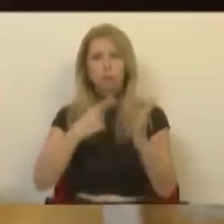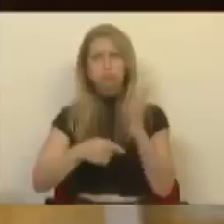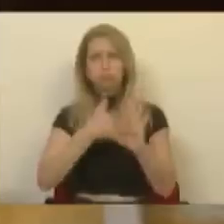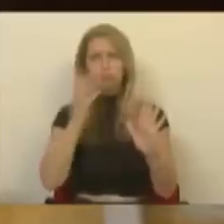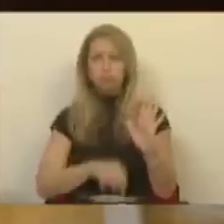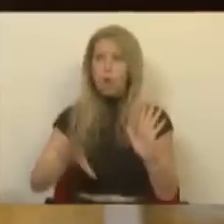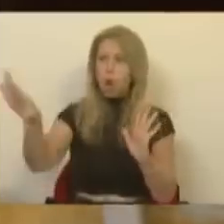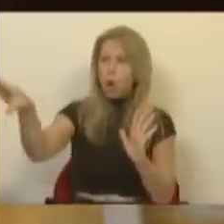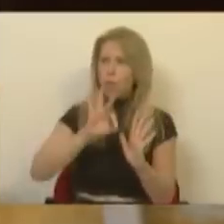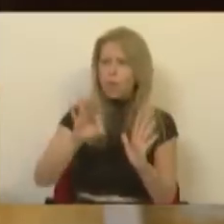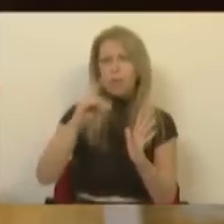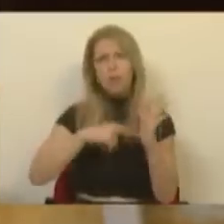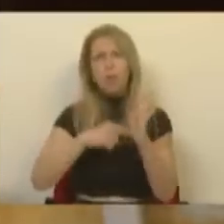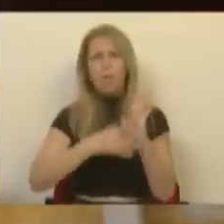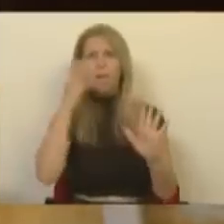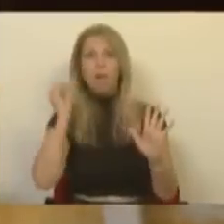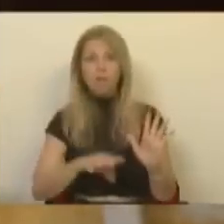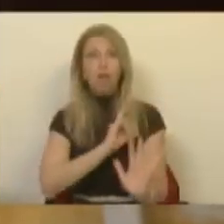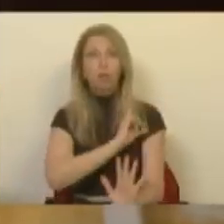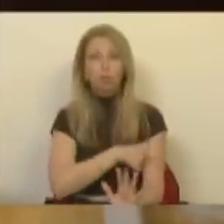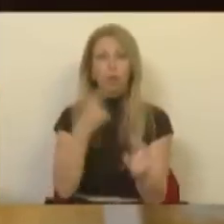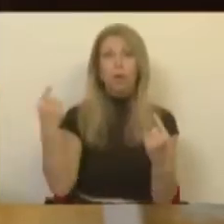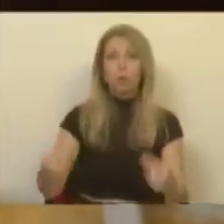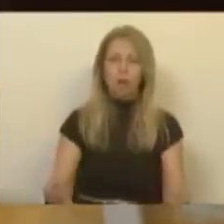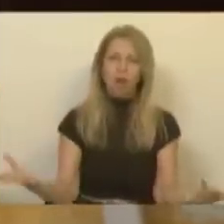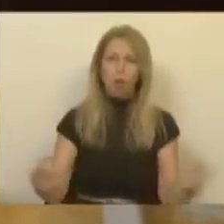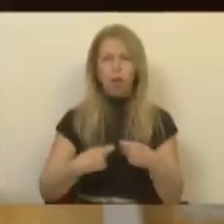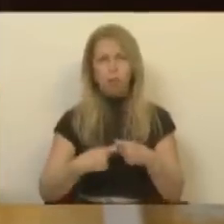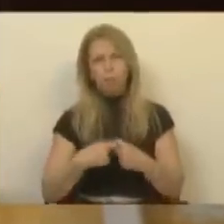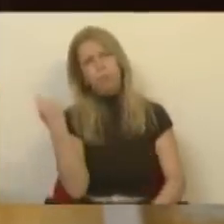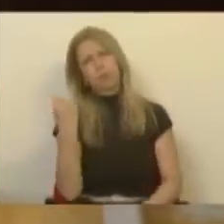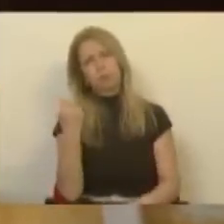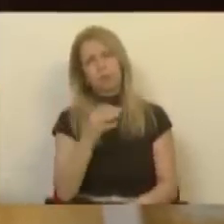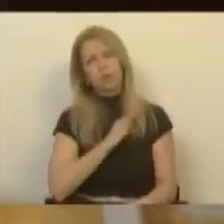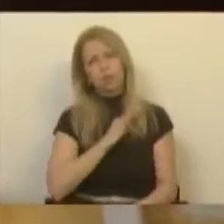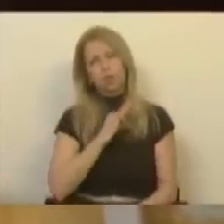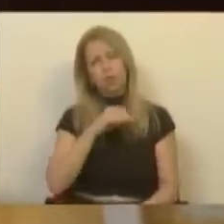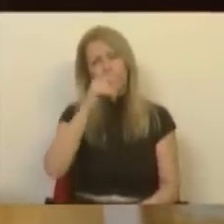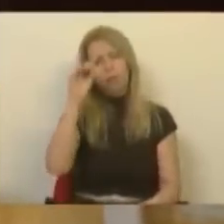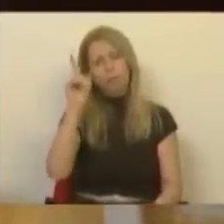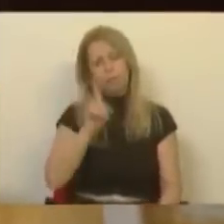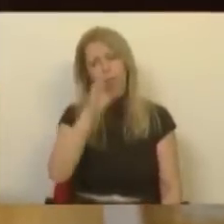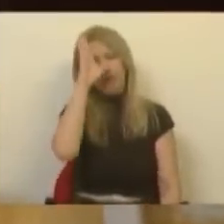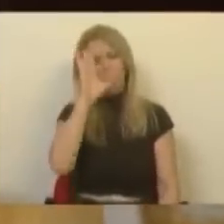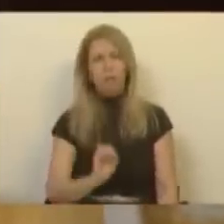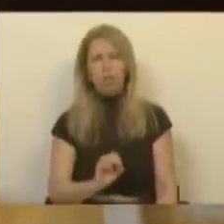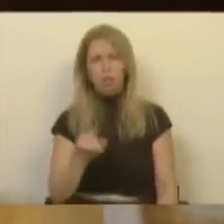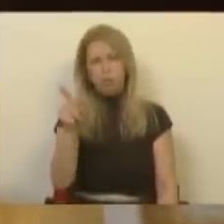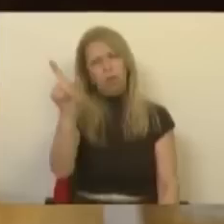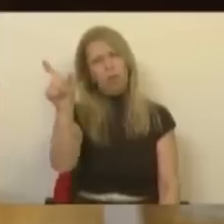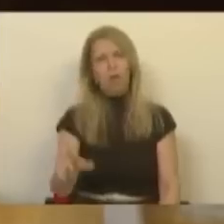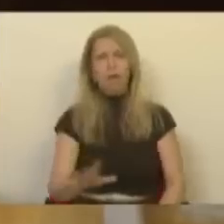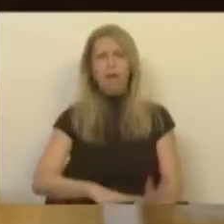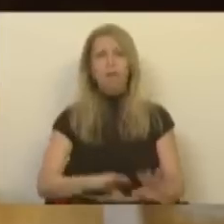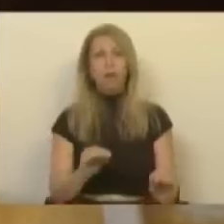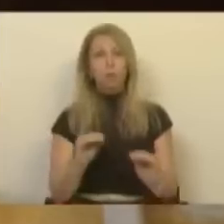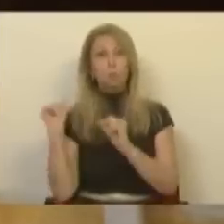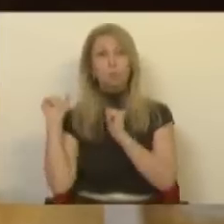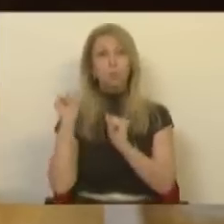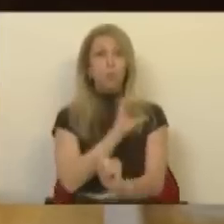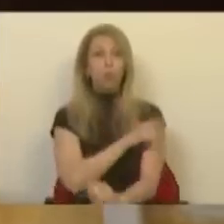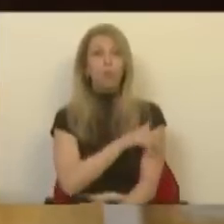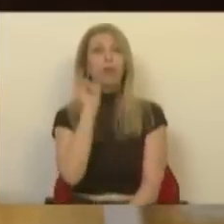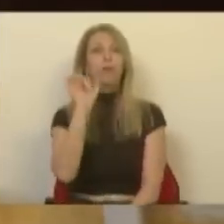o que não fica bem o que não fica bem sobre o ministro é o senhor Ministro diz responsabil do seu poder